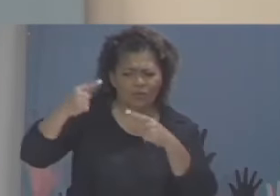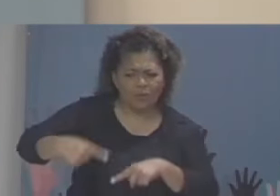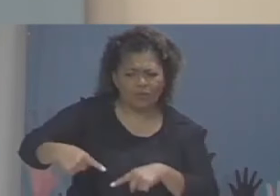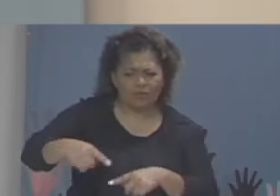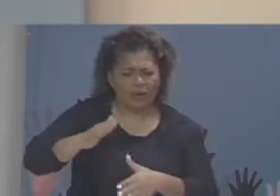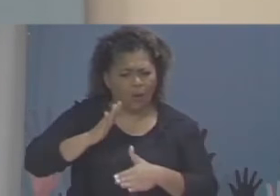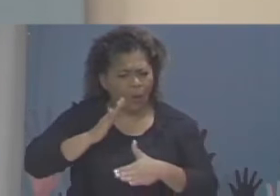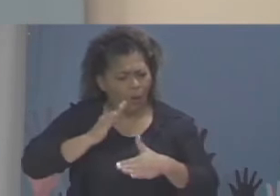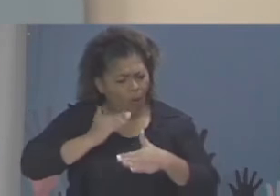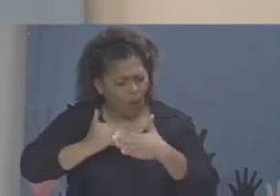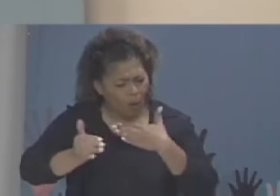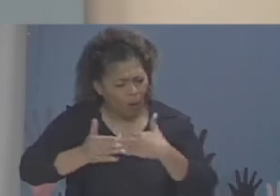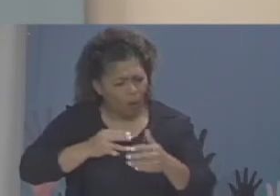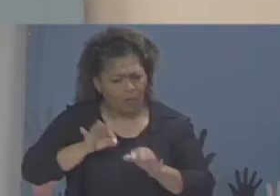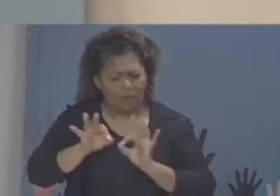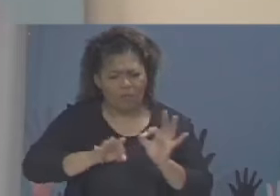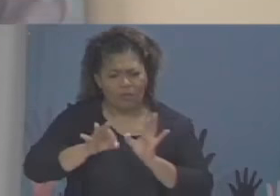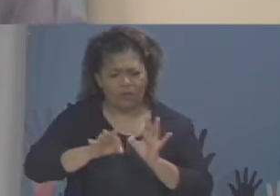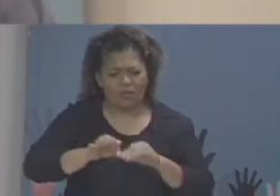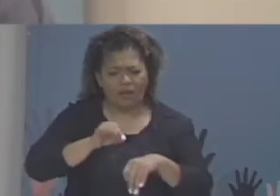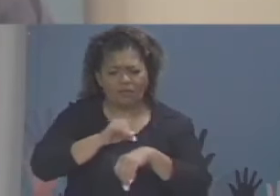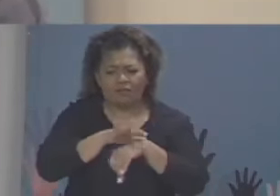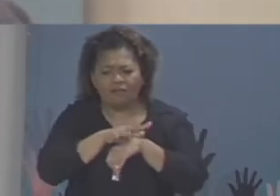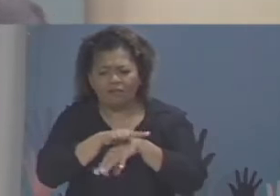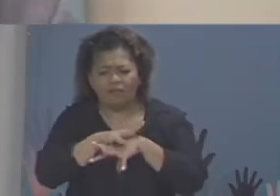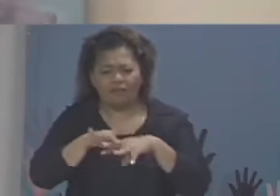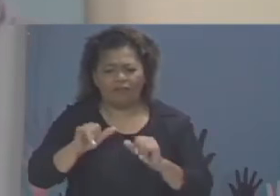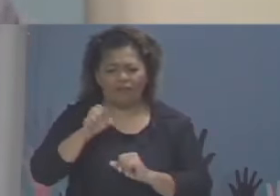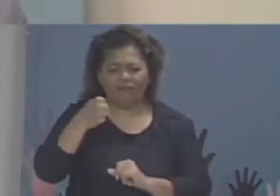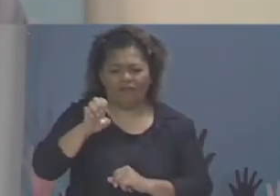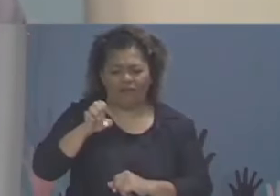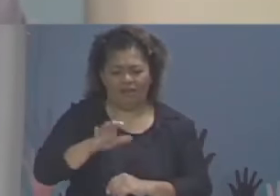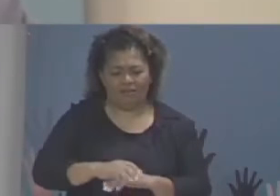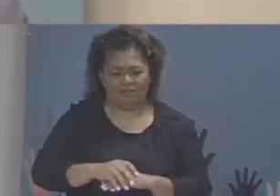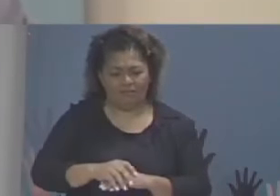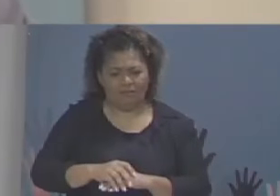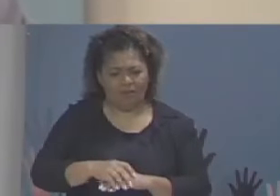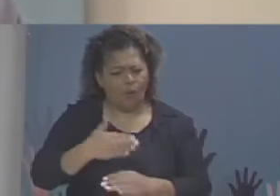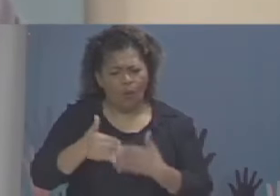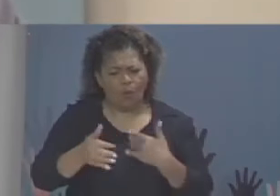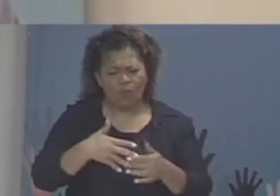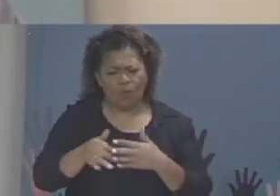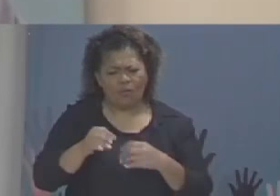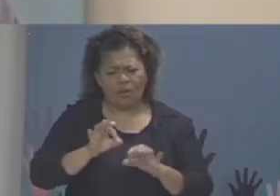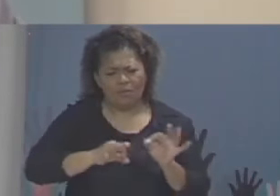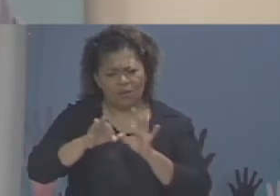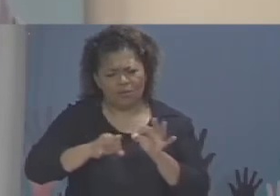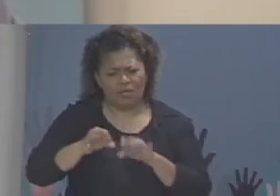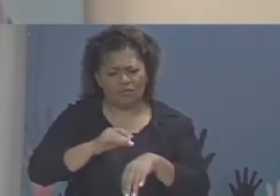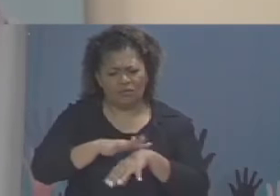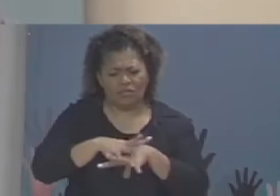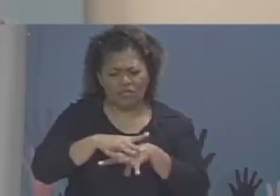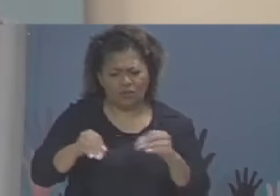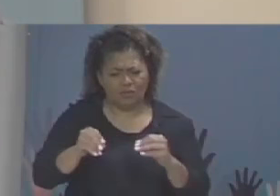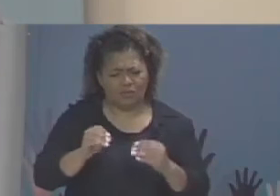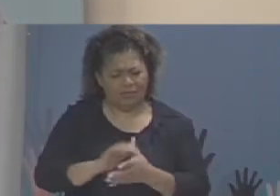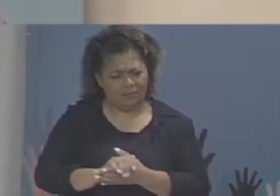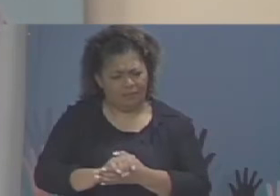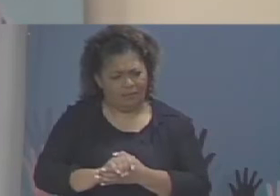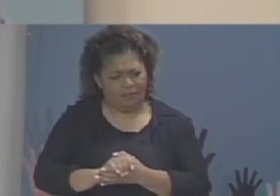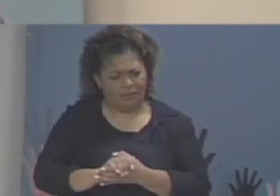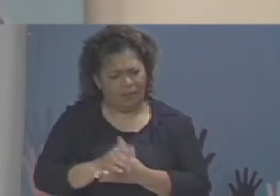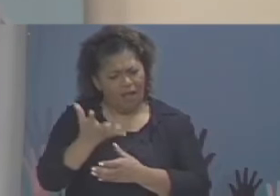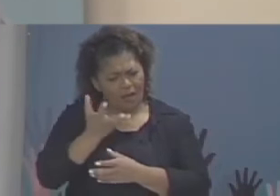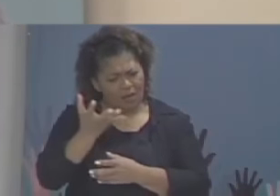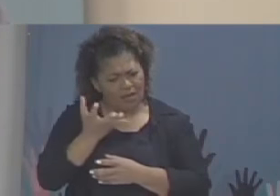falar uma coisa. Eu não votei no Bolsonaro. Eu estou falando agora de mim. Eu não votei, eu sou liberal. E eu gostaria que você me apontasse quem são as